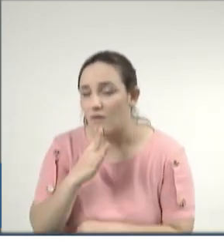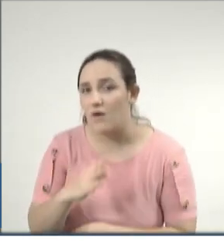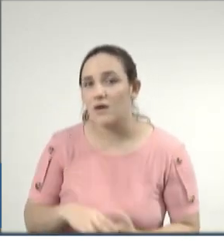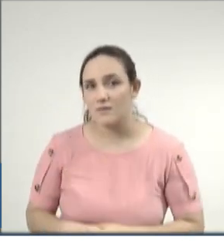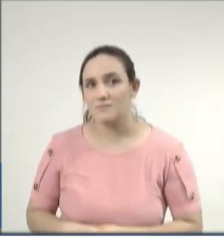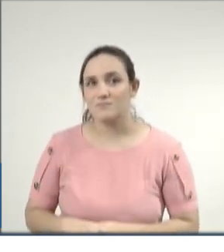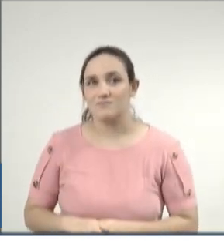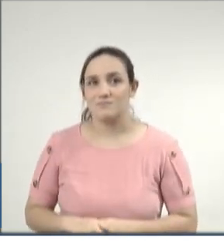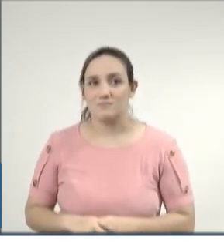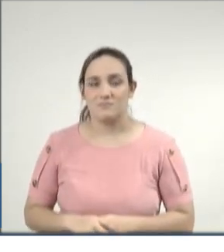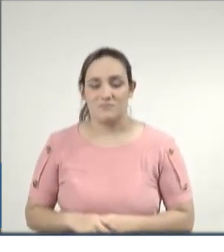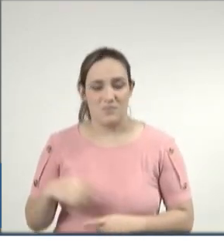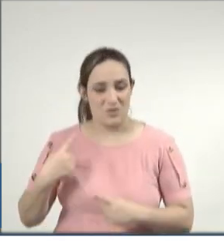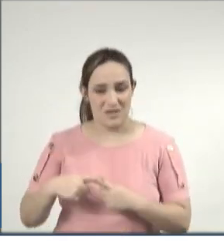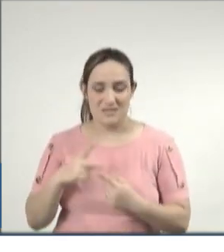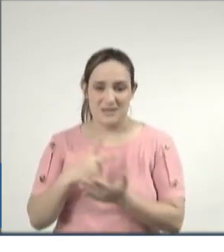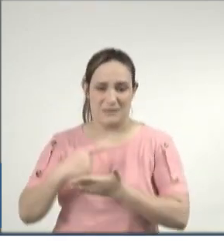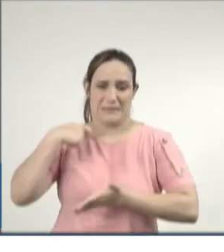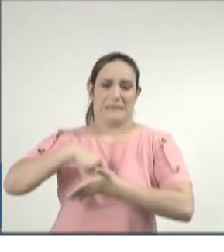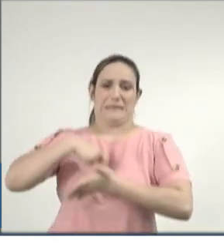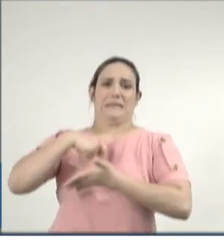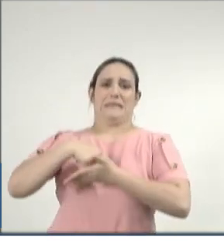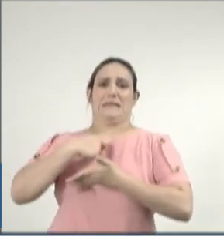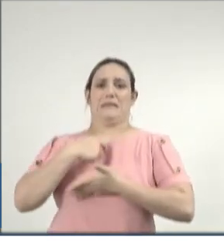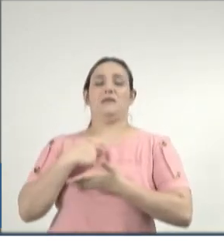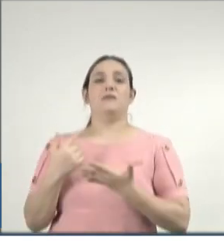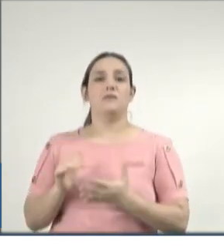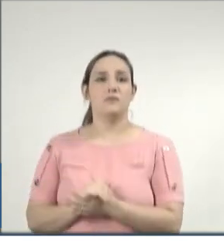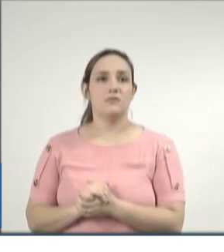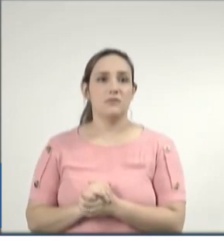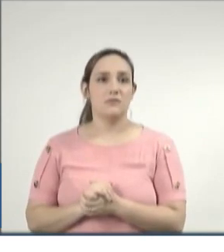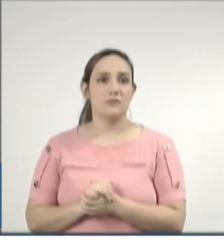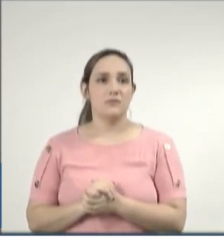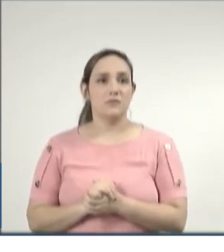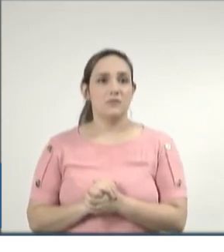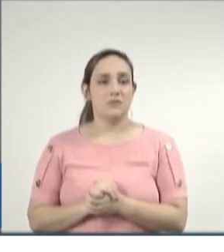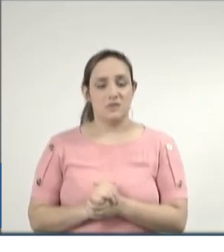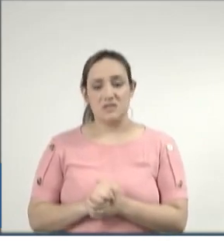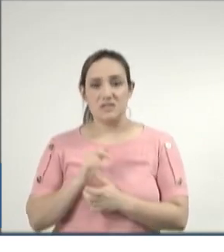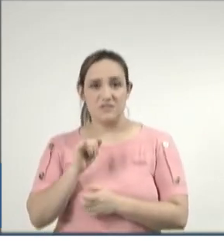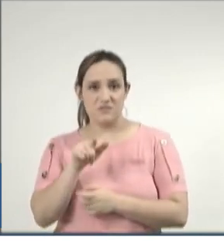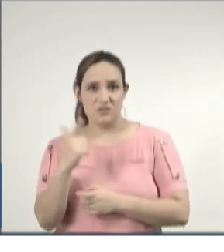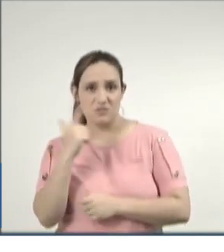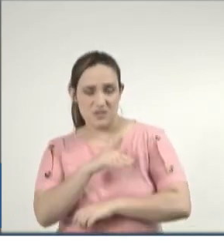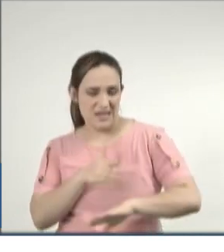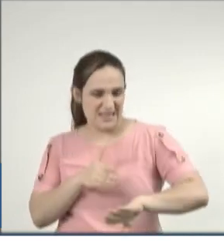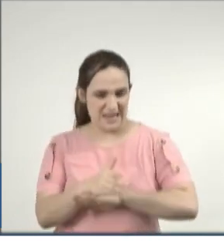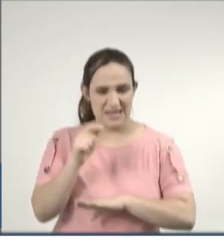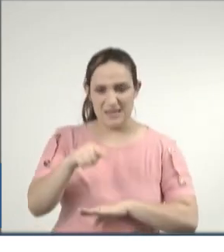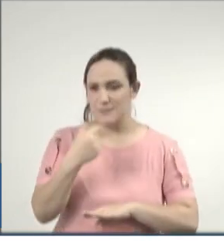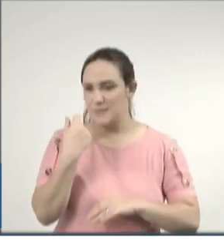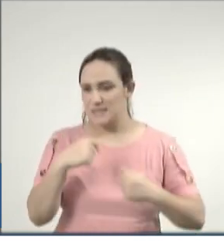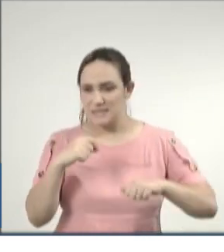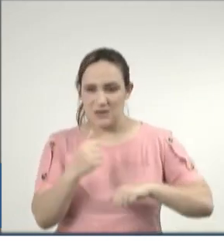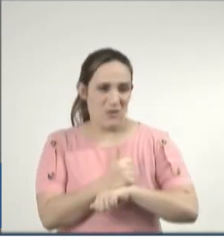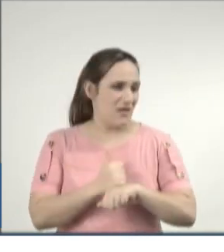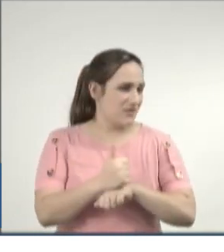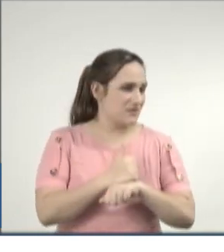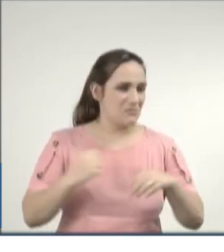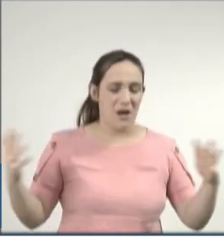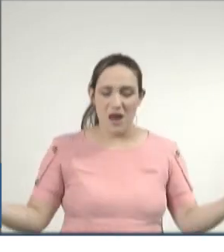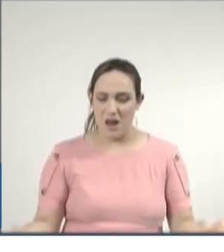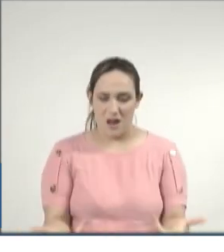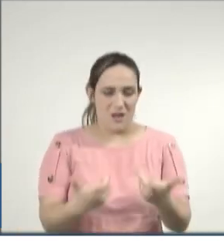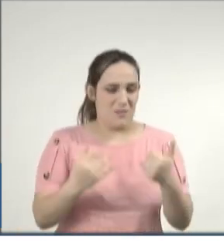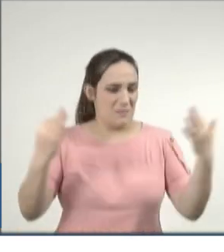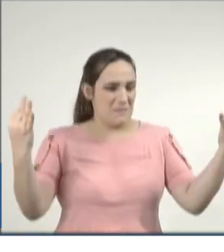Por que exigem tanto de nós? Por que para vocês estarem aqui, vocês têm que ter uma qualificação impecável, a atuação de vocês tem que ser maravilhosa, tudo em vocês